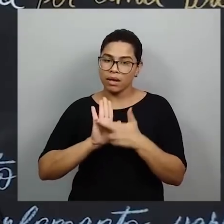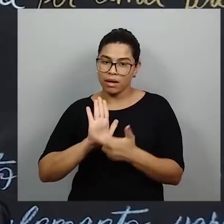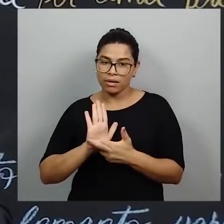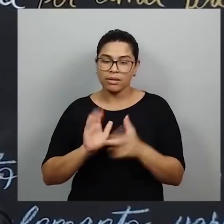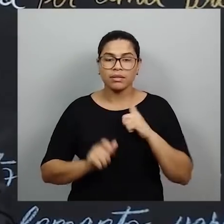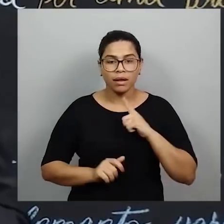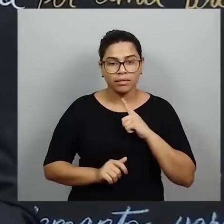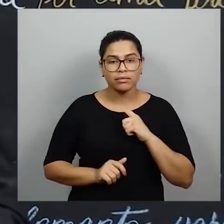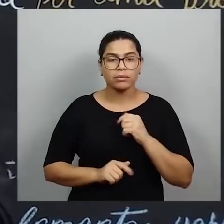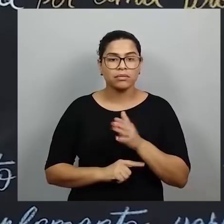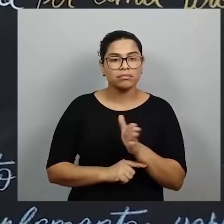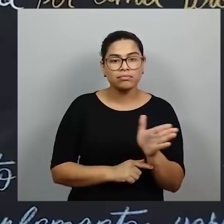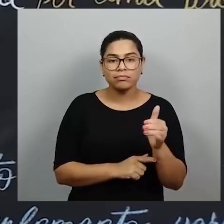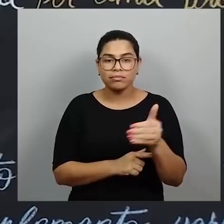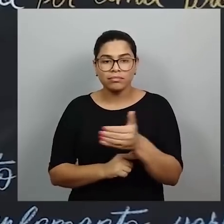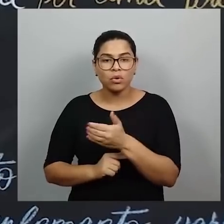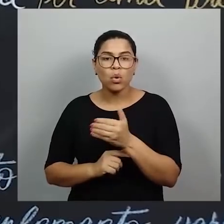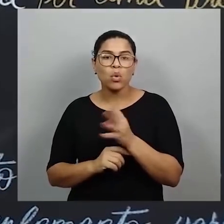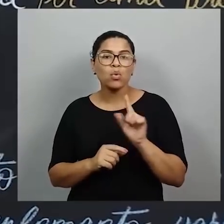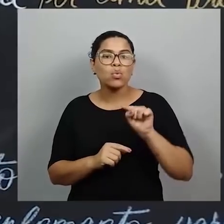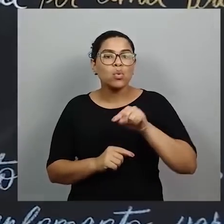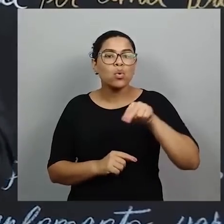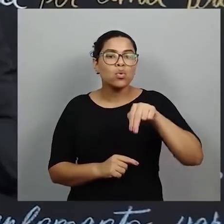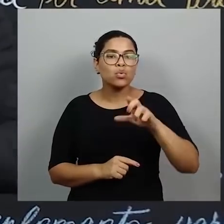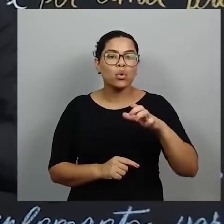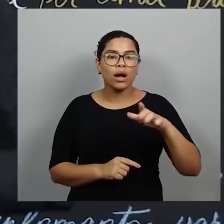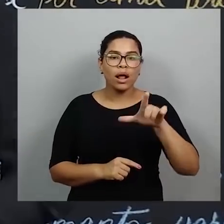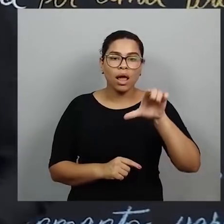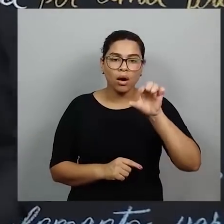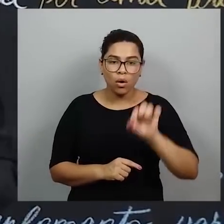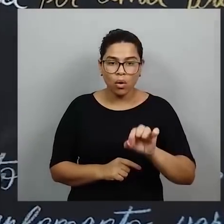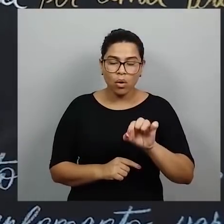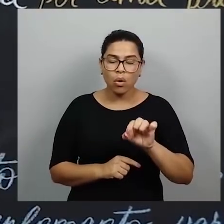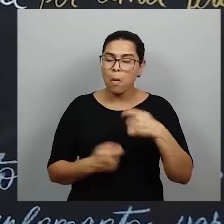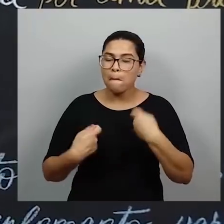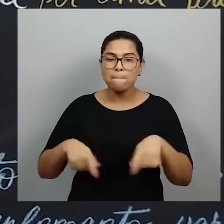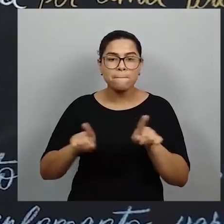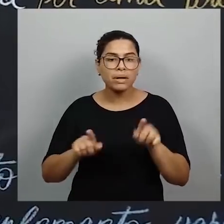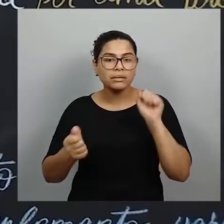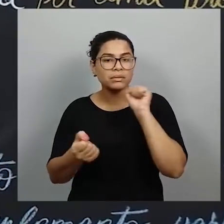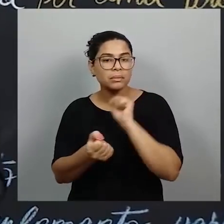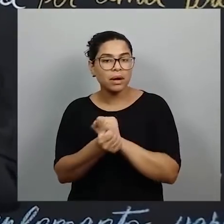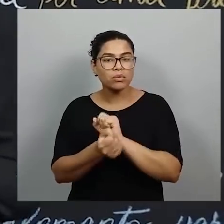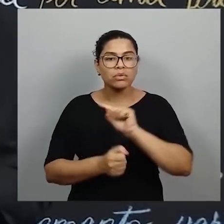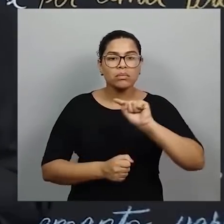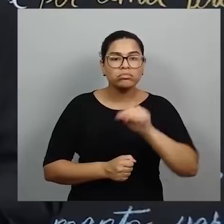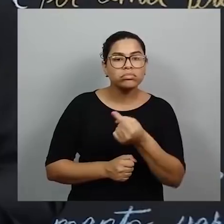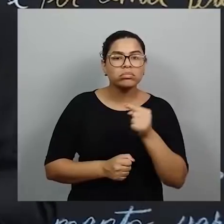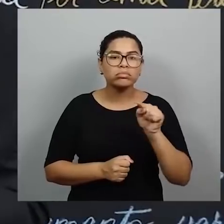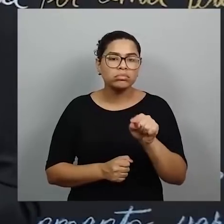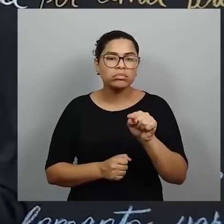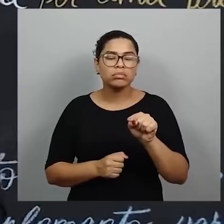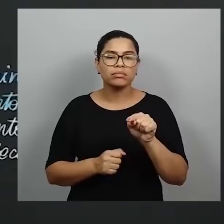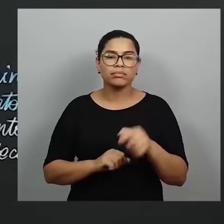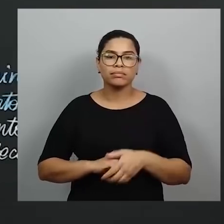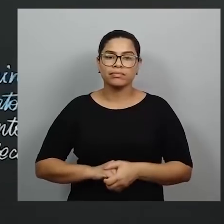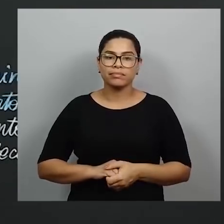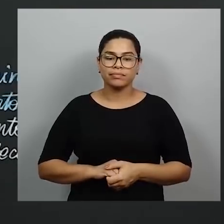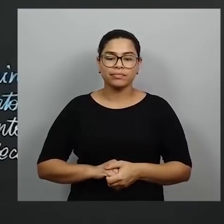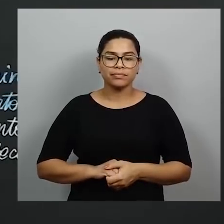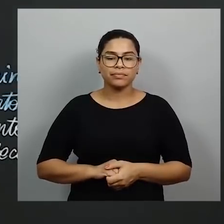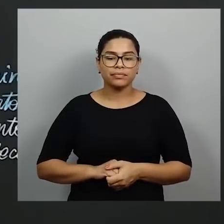regrinhas, né? Vira à direita, logo depois do núcleo, com o auxílio da preposição, sem necessidade de pausas ou pontuações